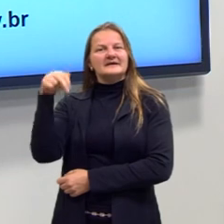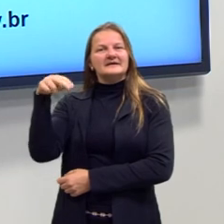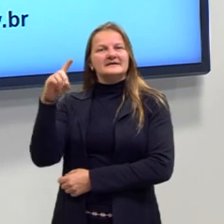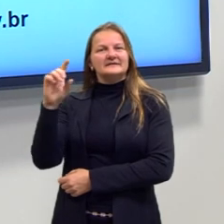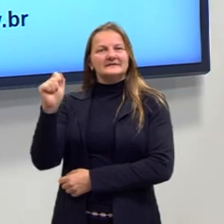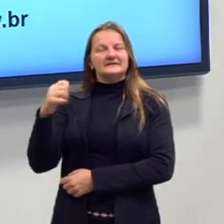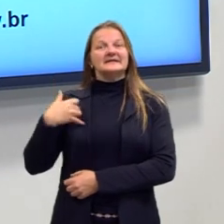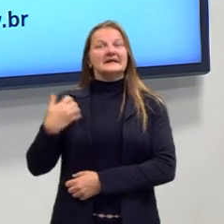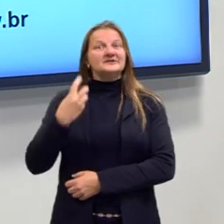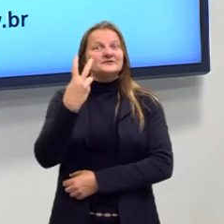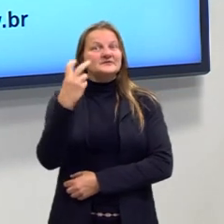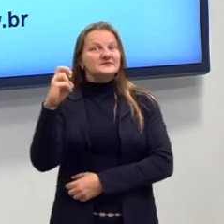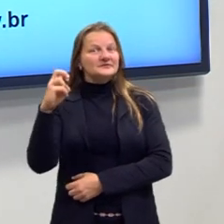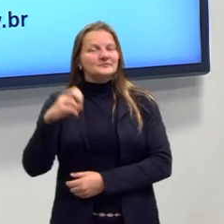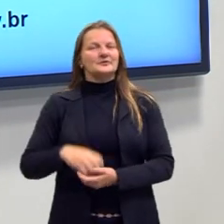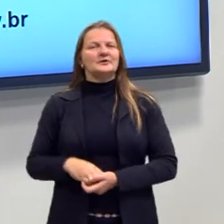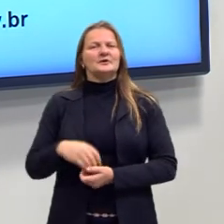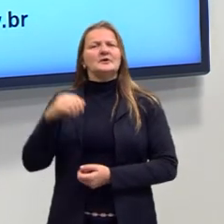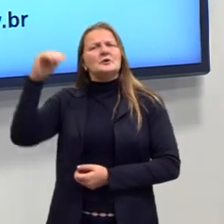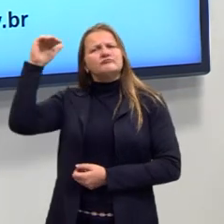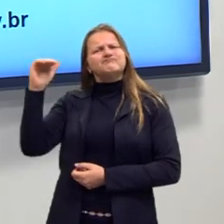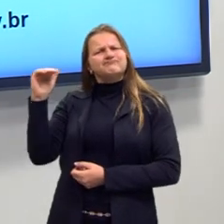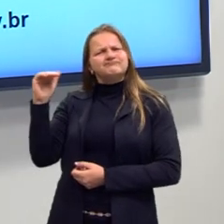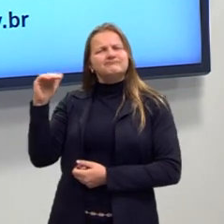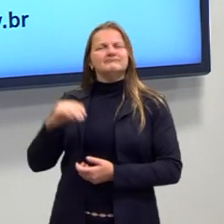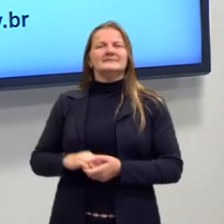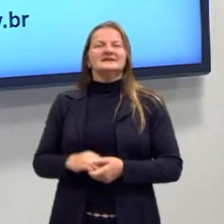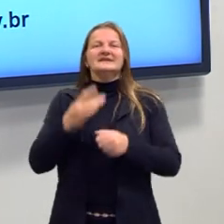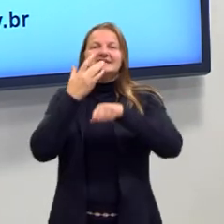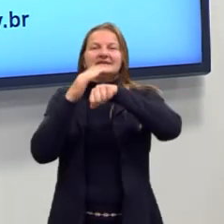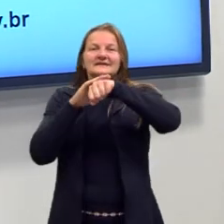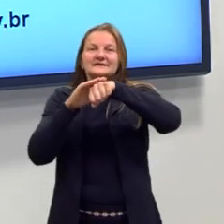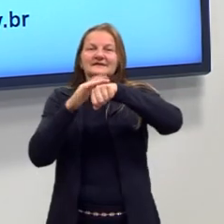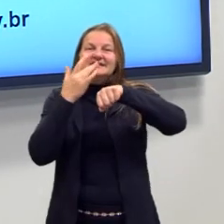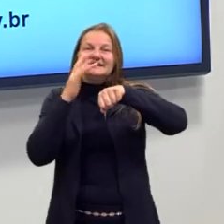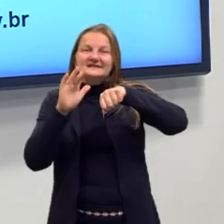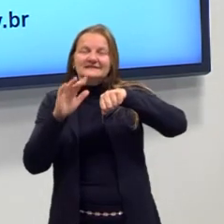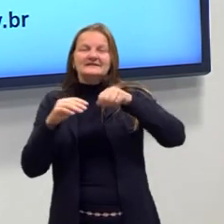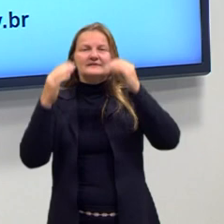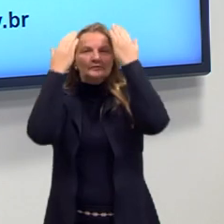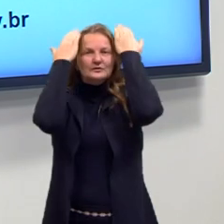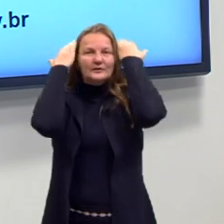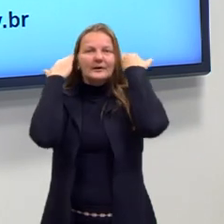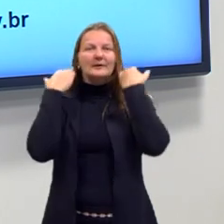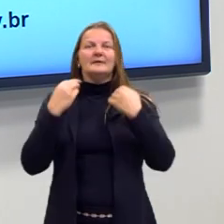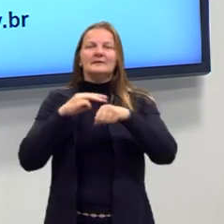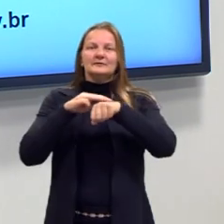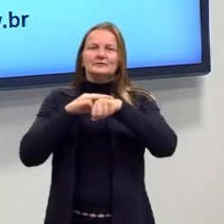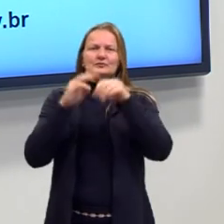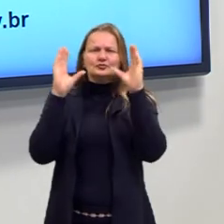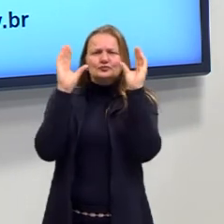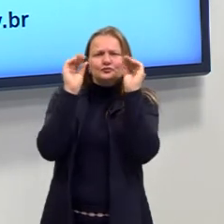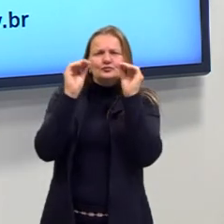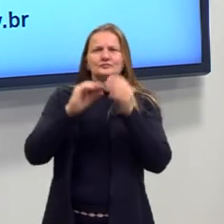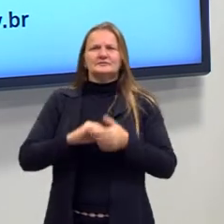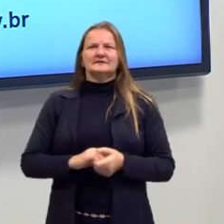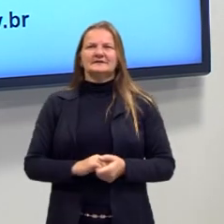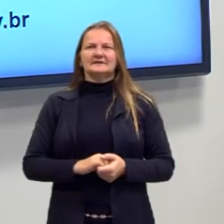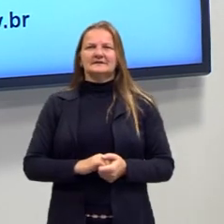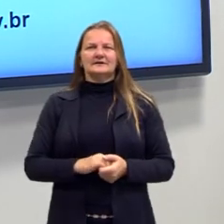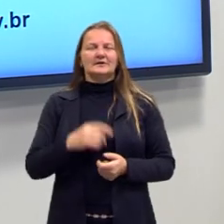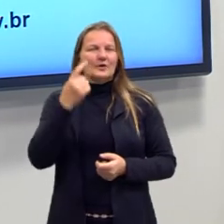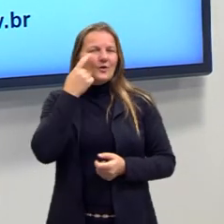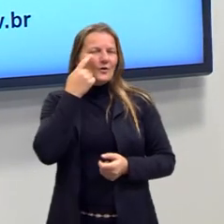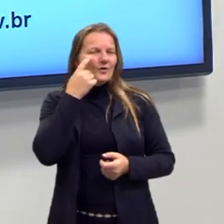25 anos sou de baixa estatura Branca cabelos castanhos escuros agora